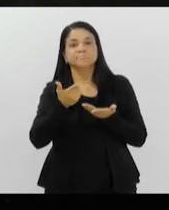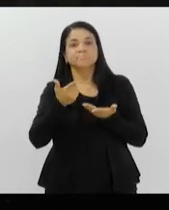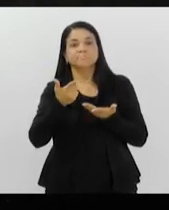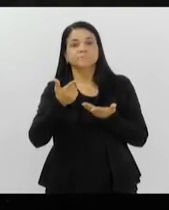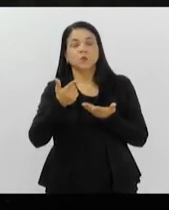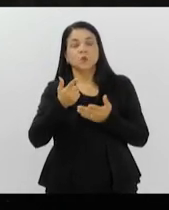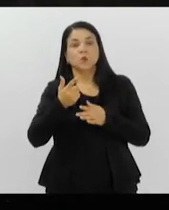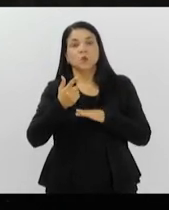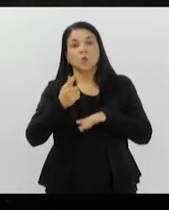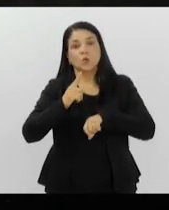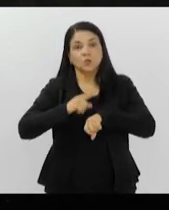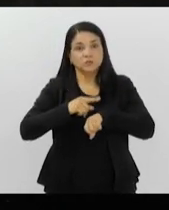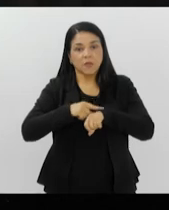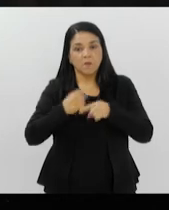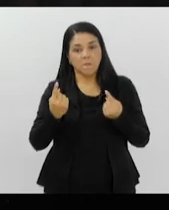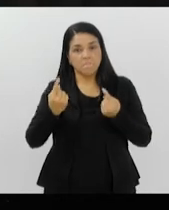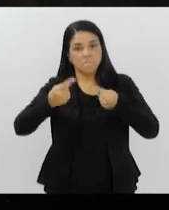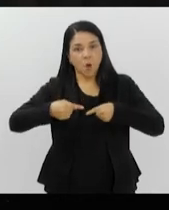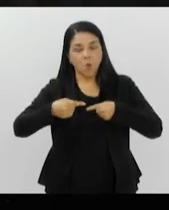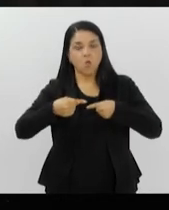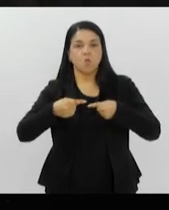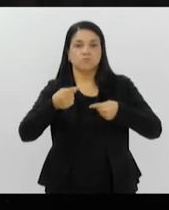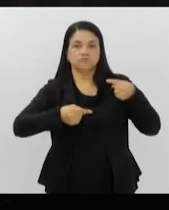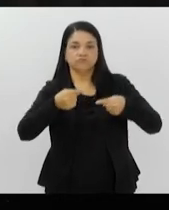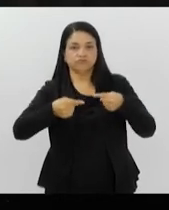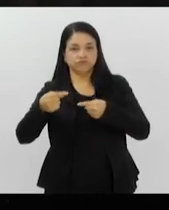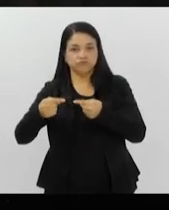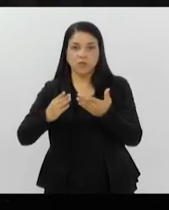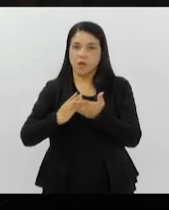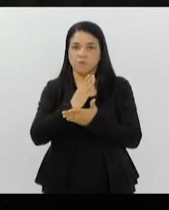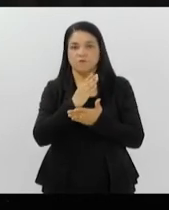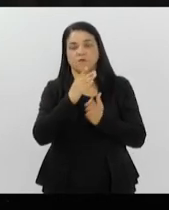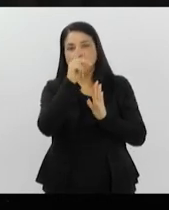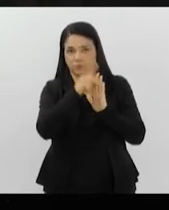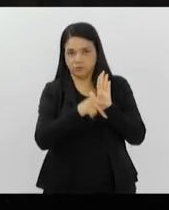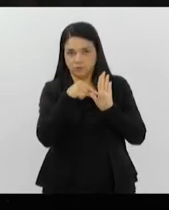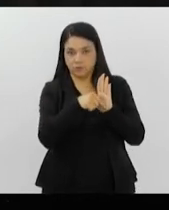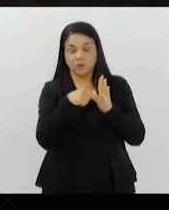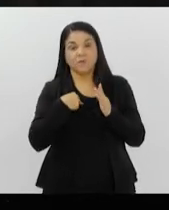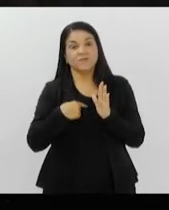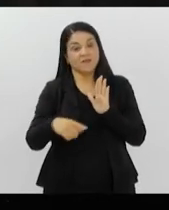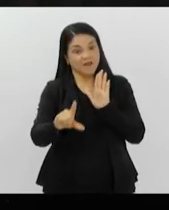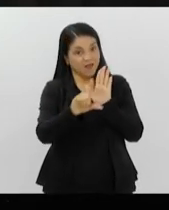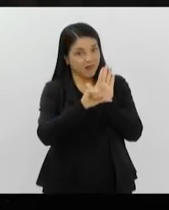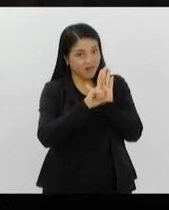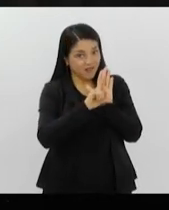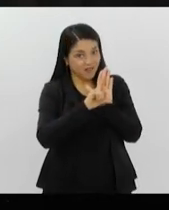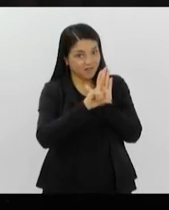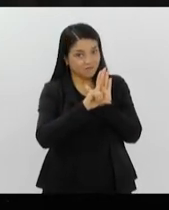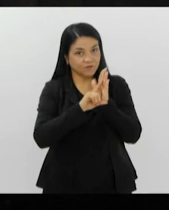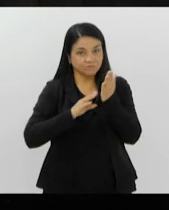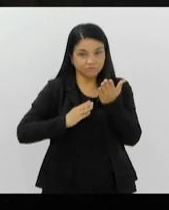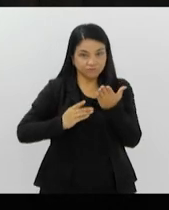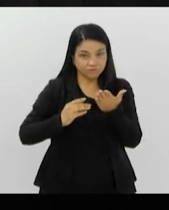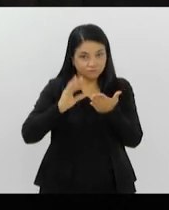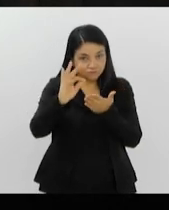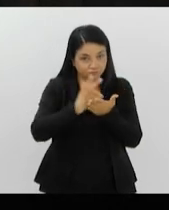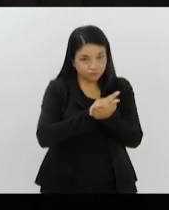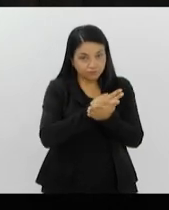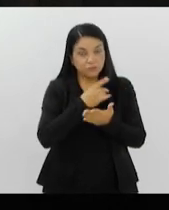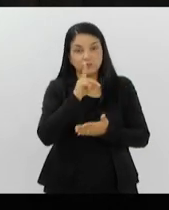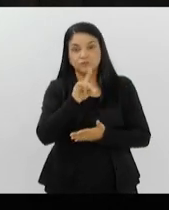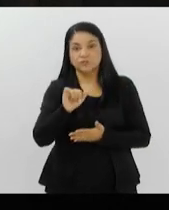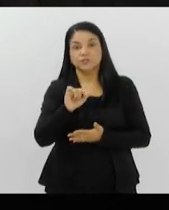o tempo. Né, porque, volto a dizer, a lei foi sancionada em 24 de